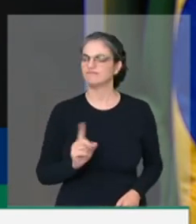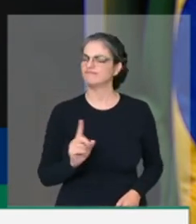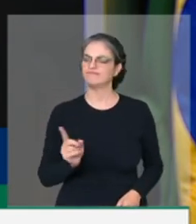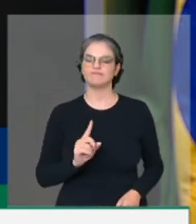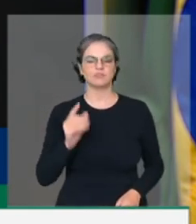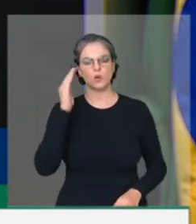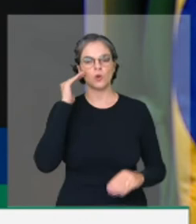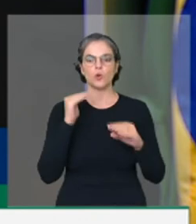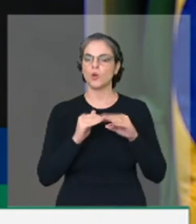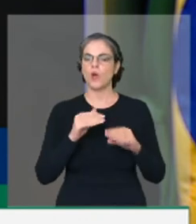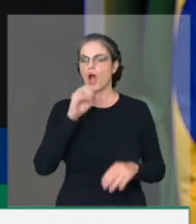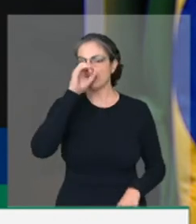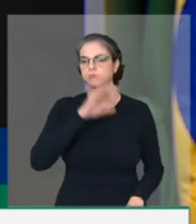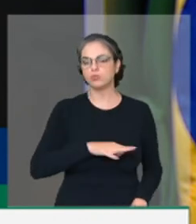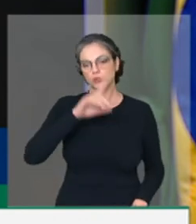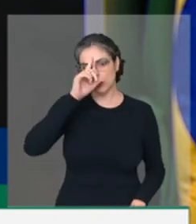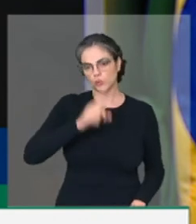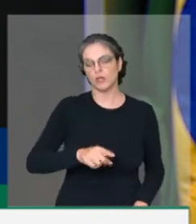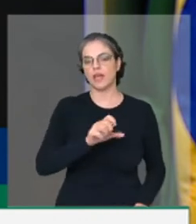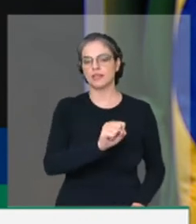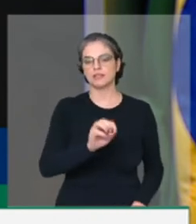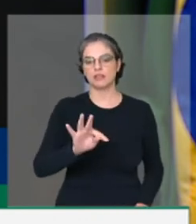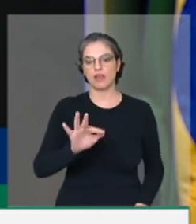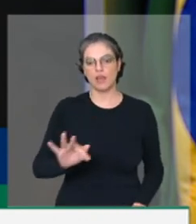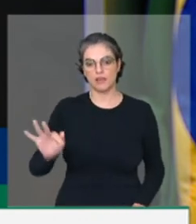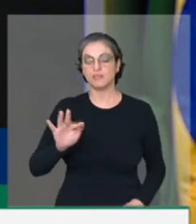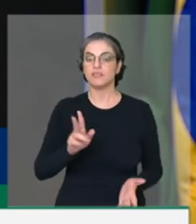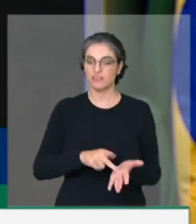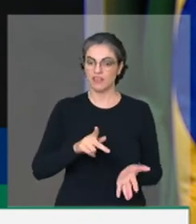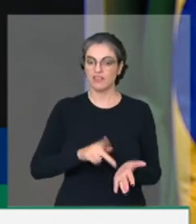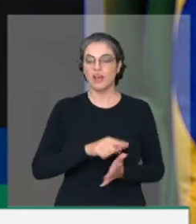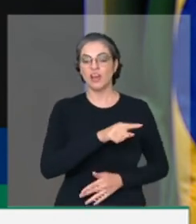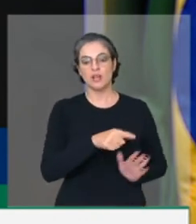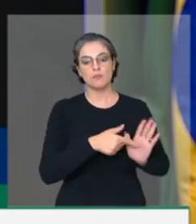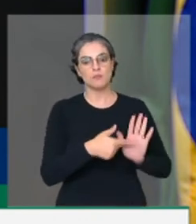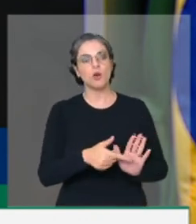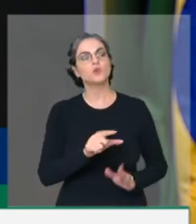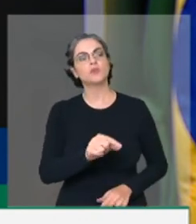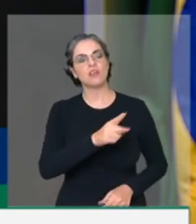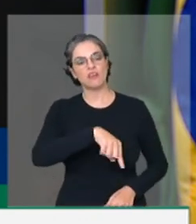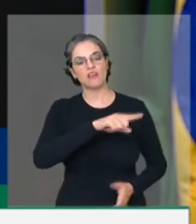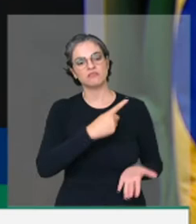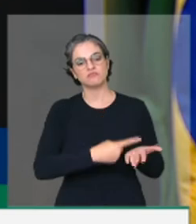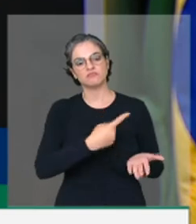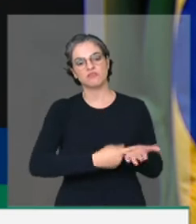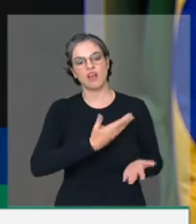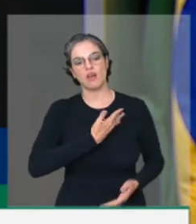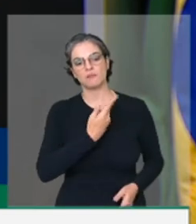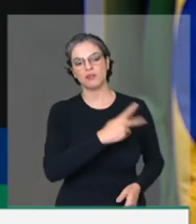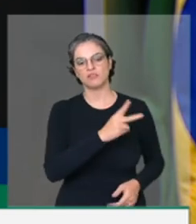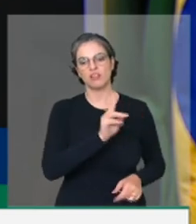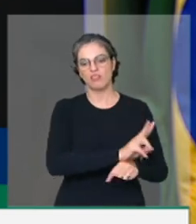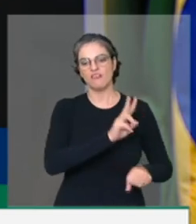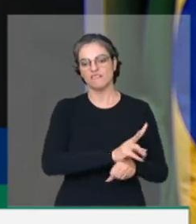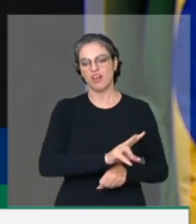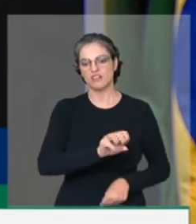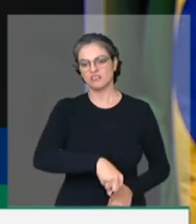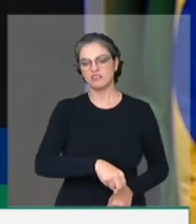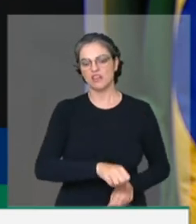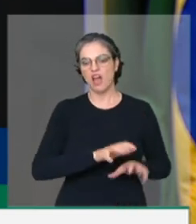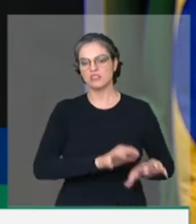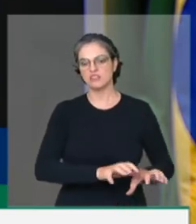pelo STF. O STF, de fato, nos deu uma aula de corporativismo. Nos deu uma aula de